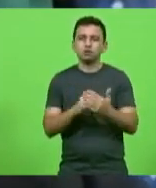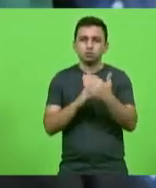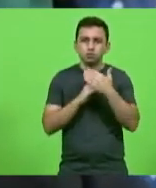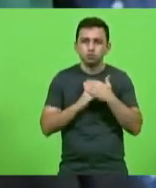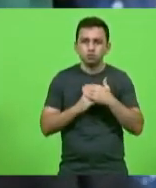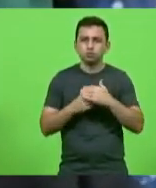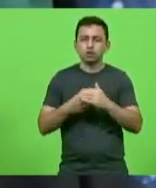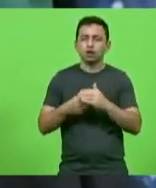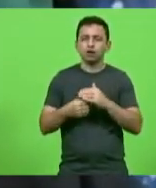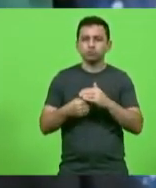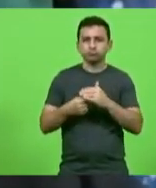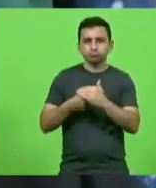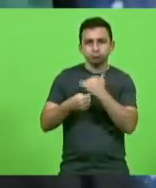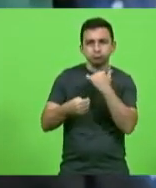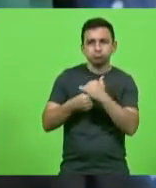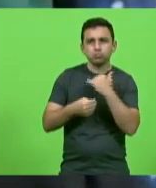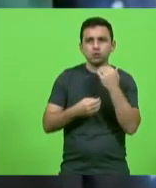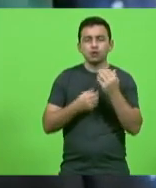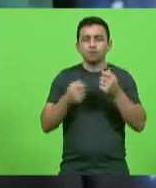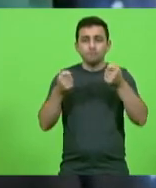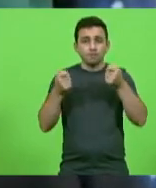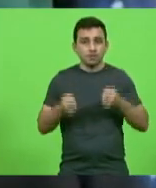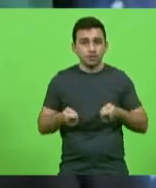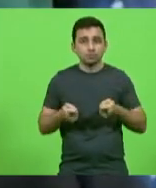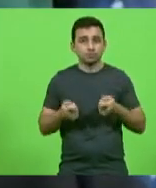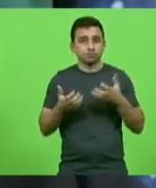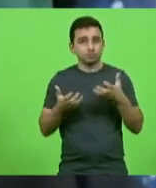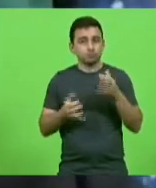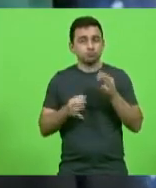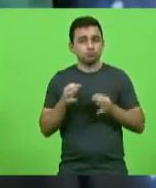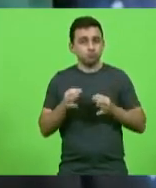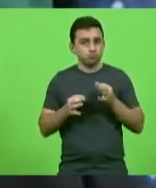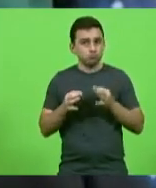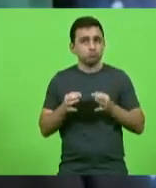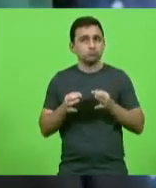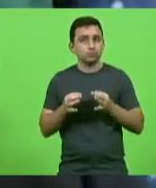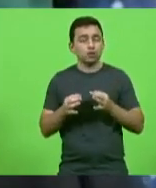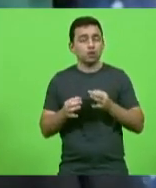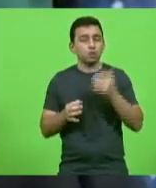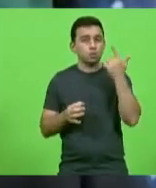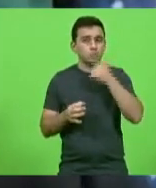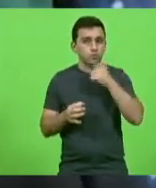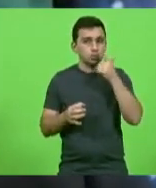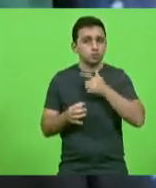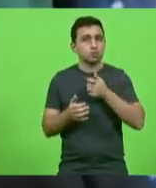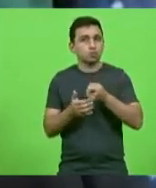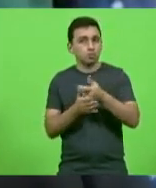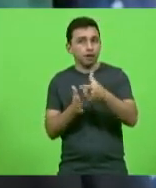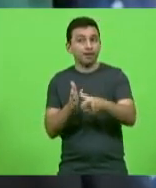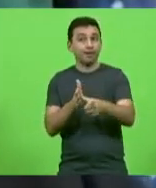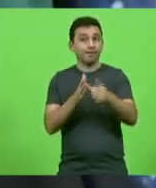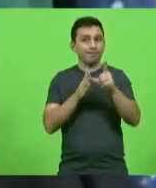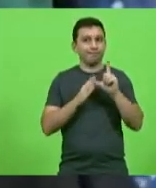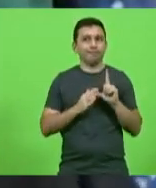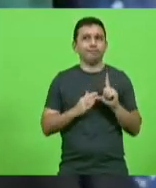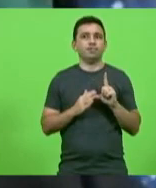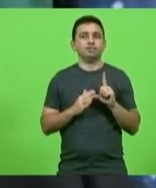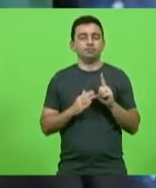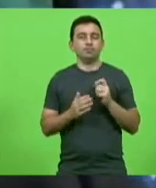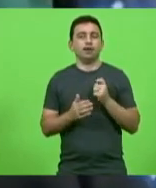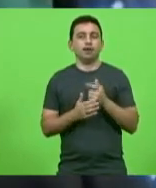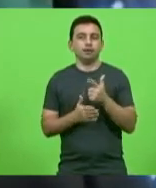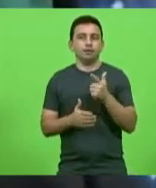de forma a garantir a solidez e segurança jurídicas necessárias à efetivação antecipada das aquisições